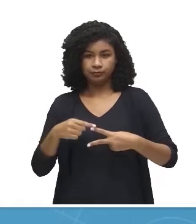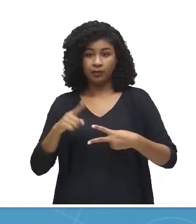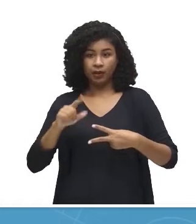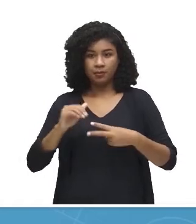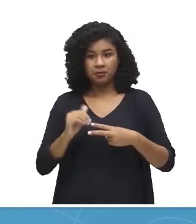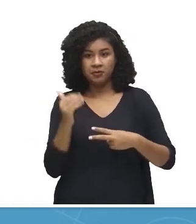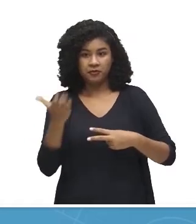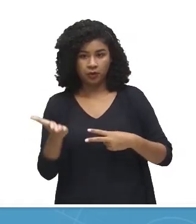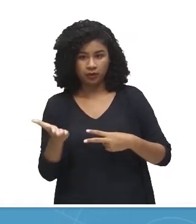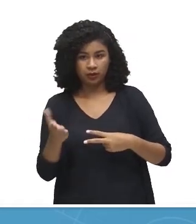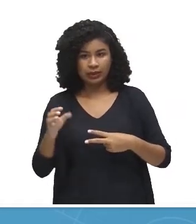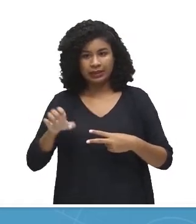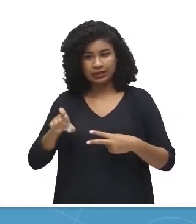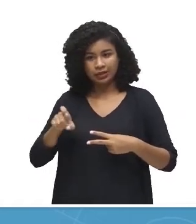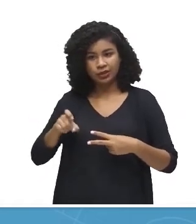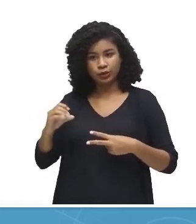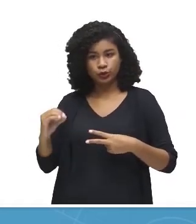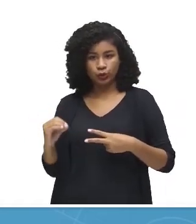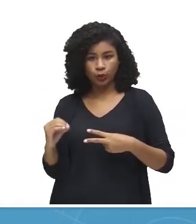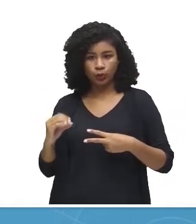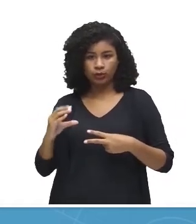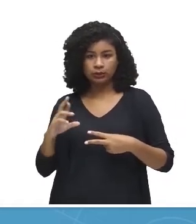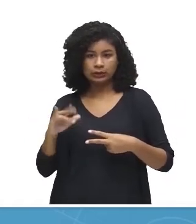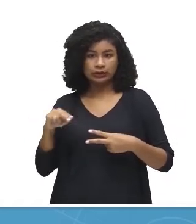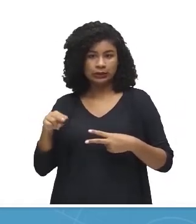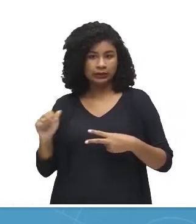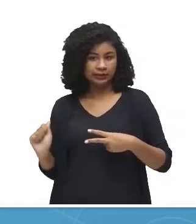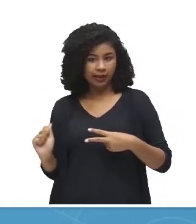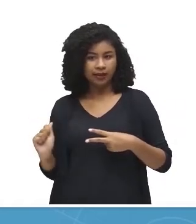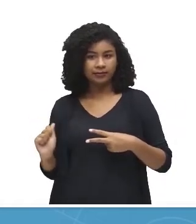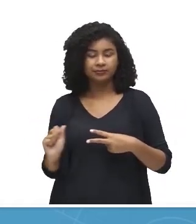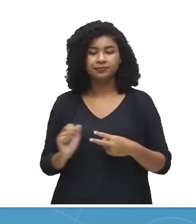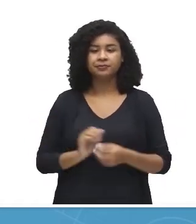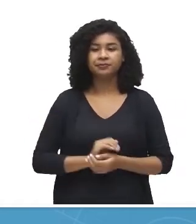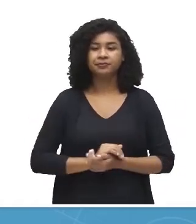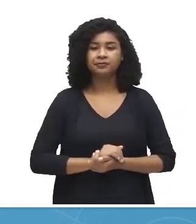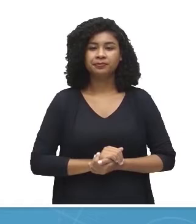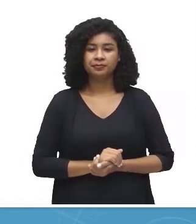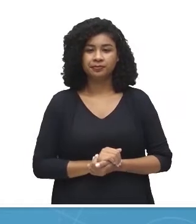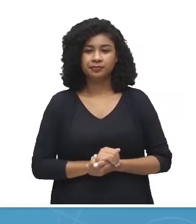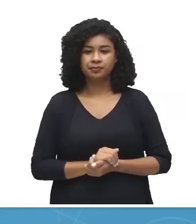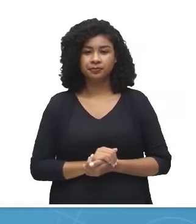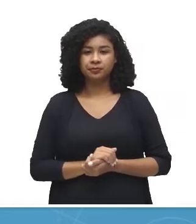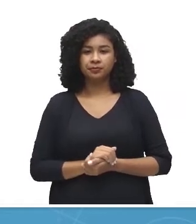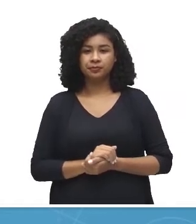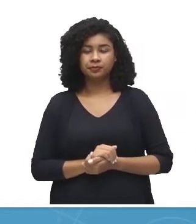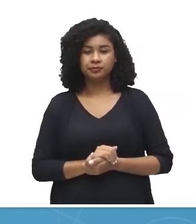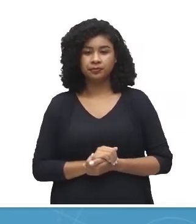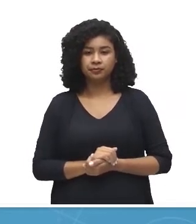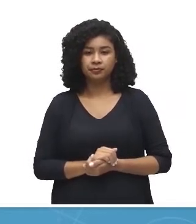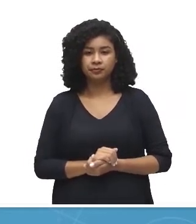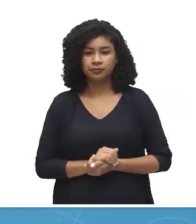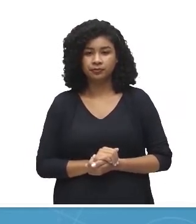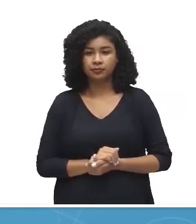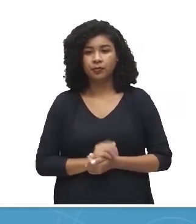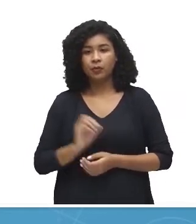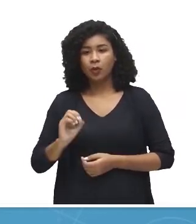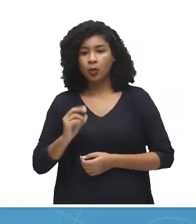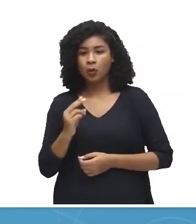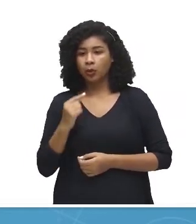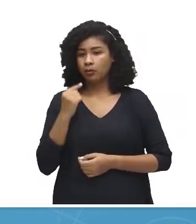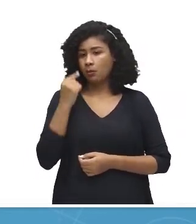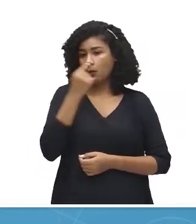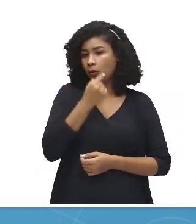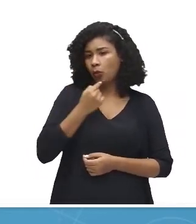vão liberar para fora do corpo ou em uma cavidade ali específica, né? Que pode ser a boca,